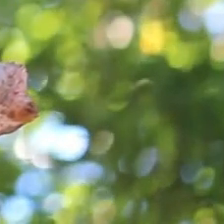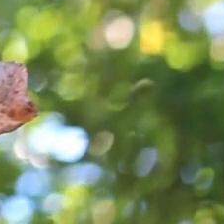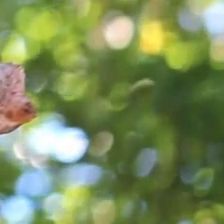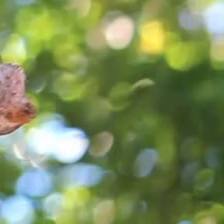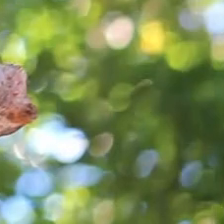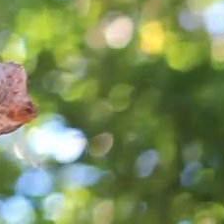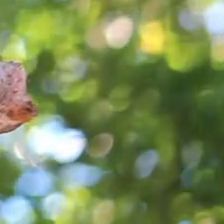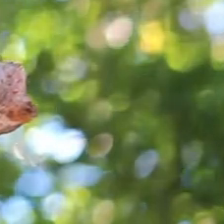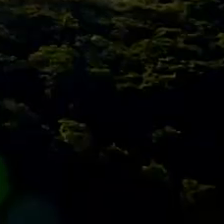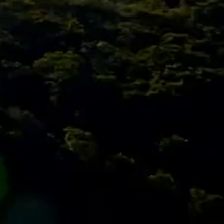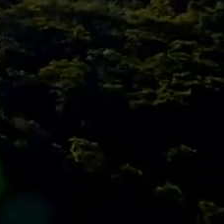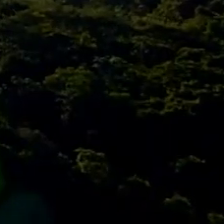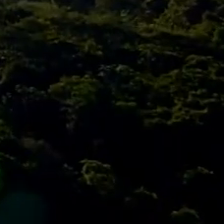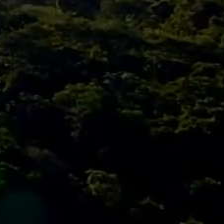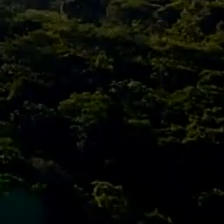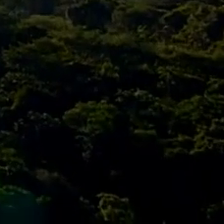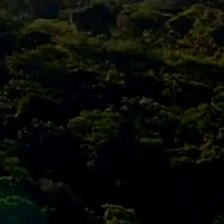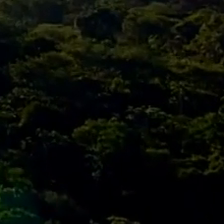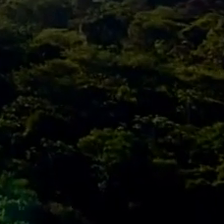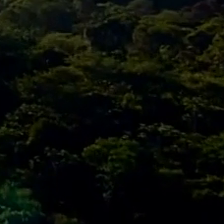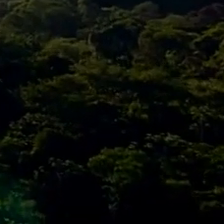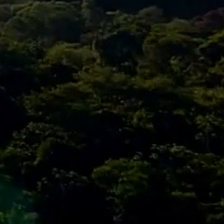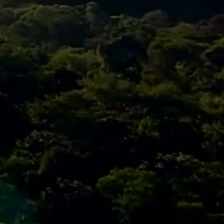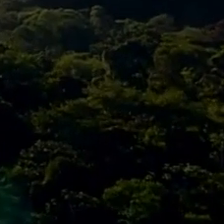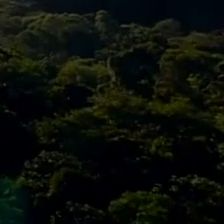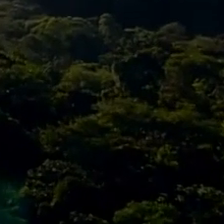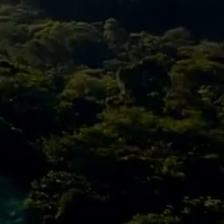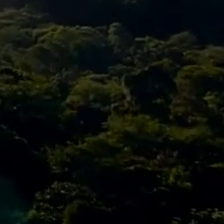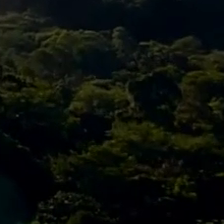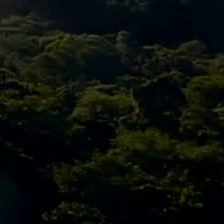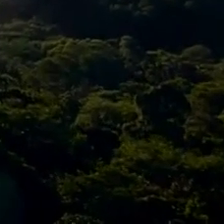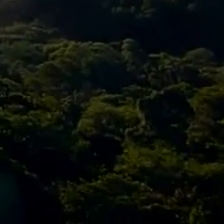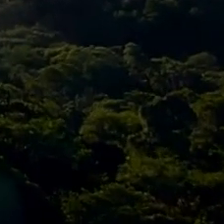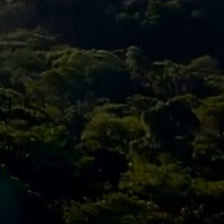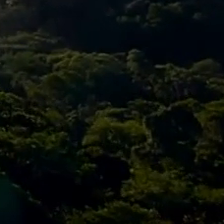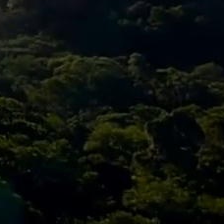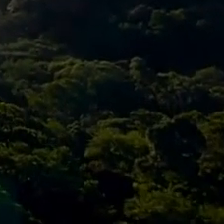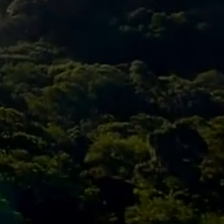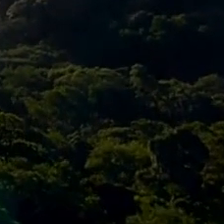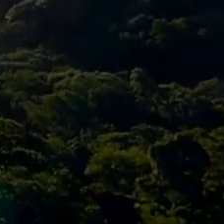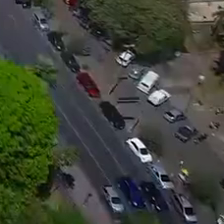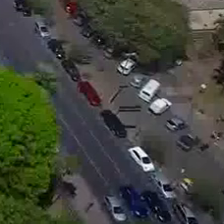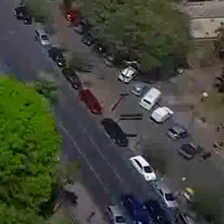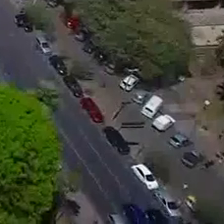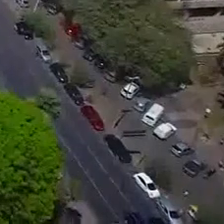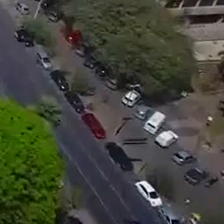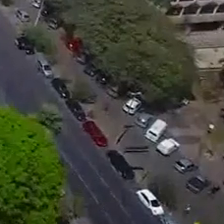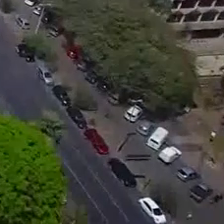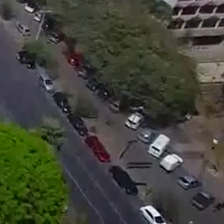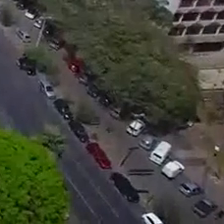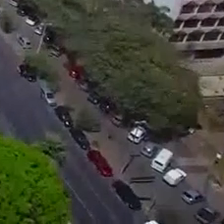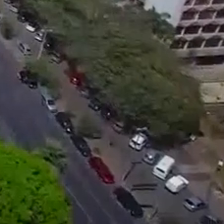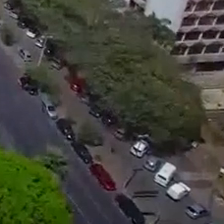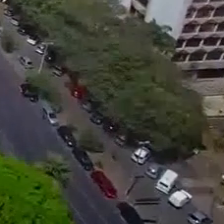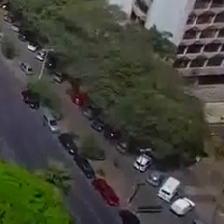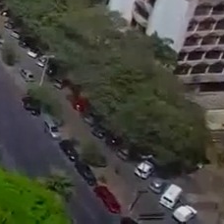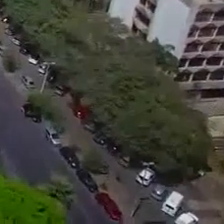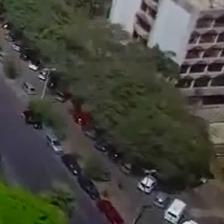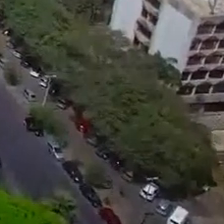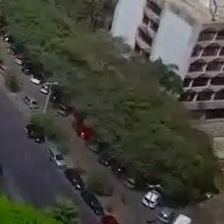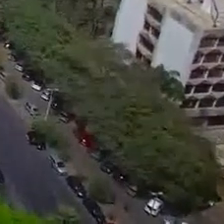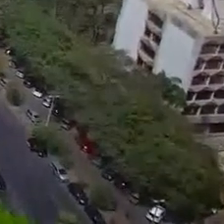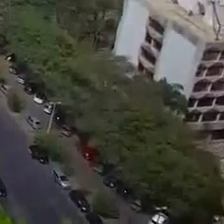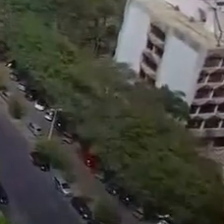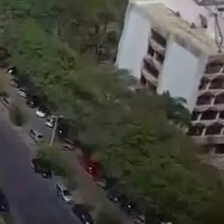seja símbolo. Lá para o que sentas estrelado, e diga o verde